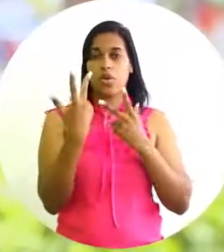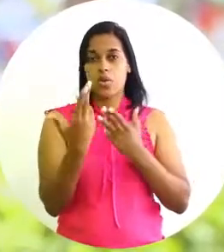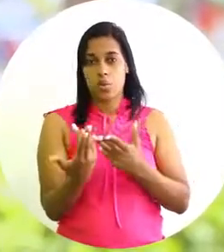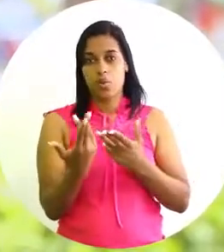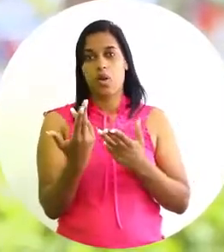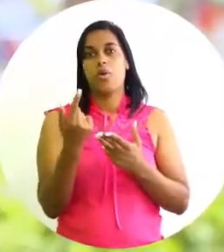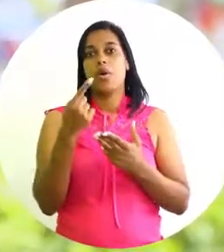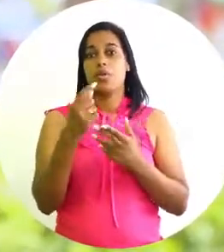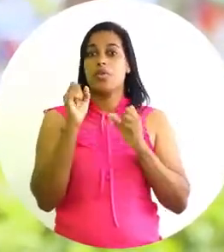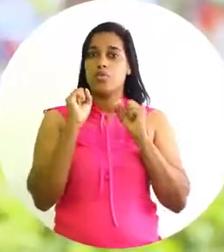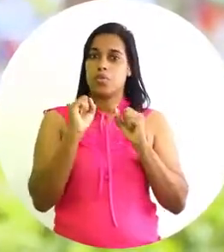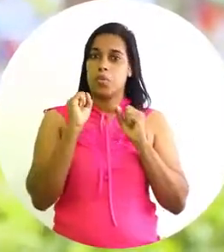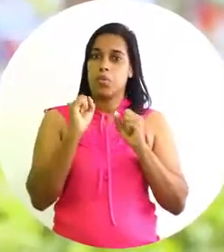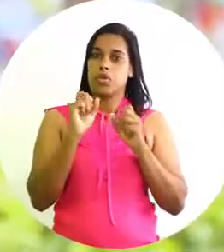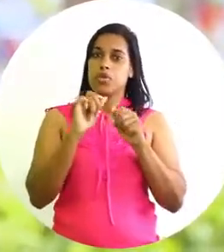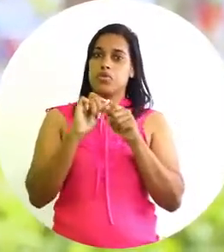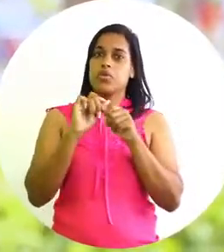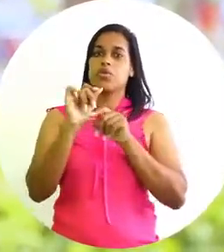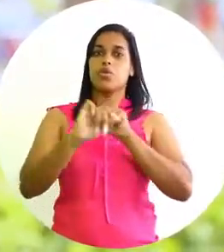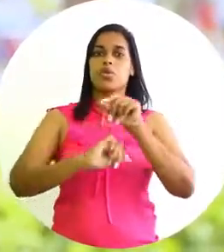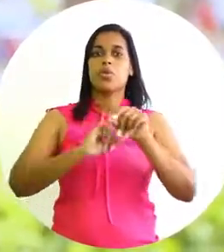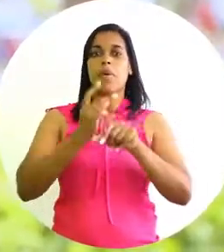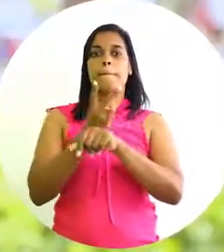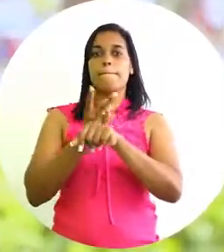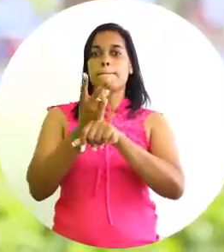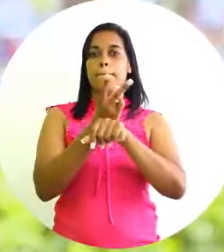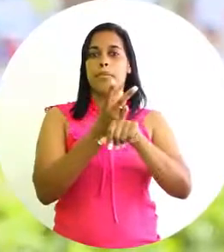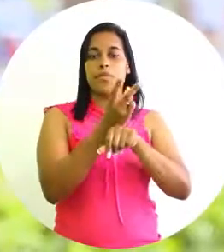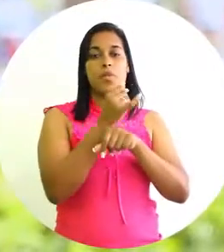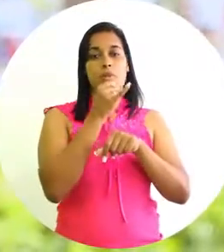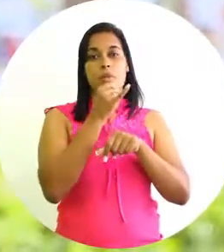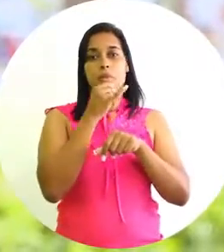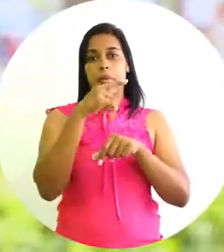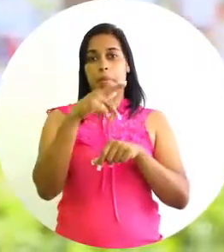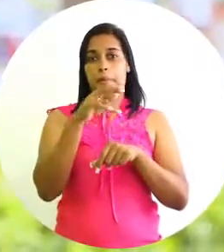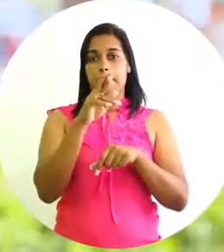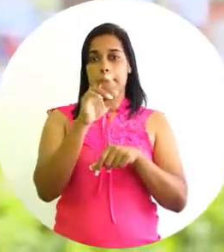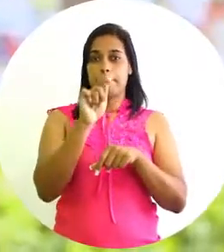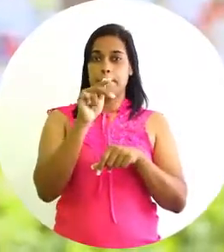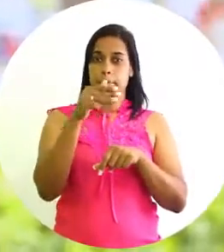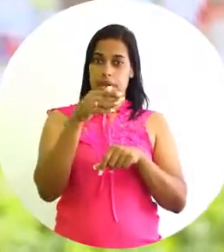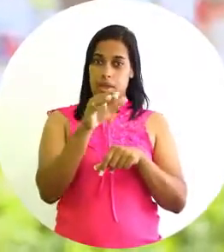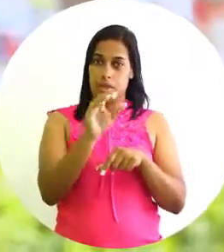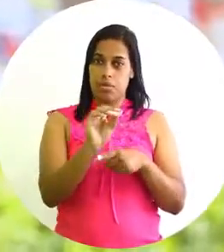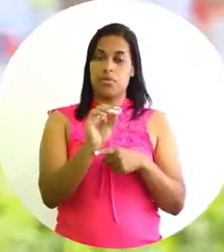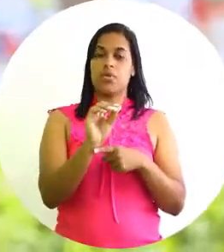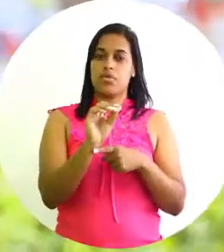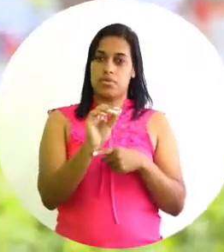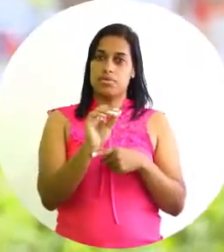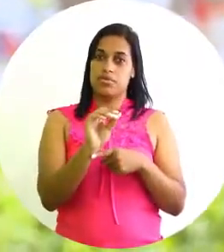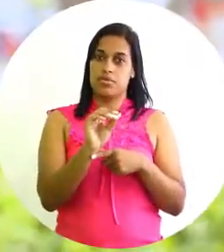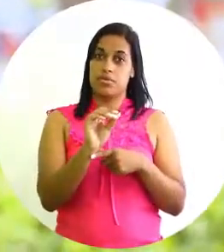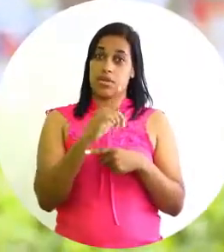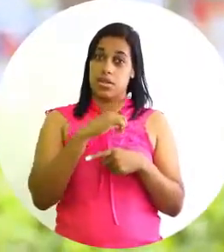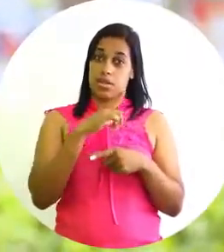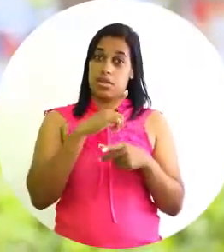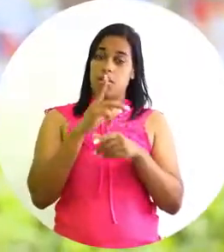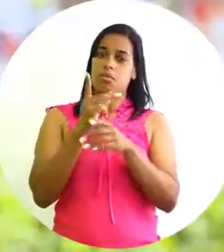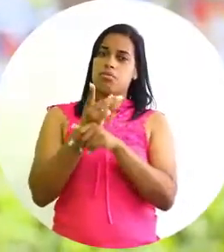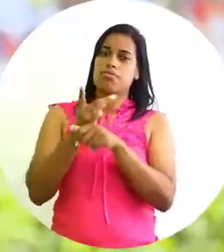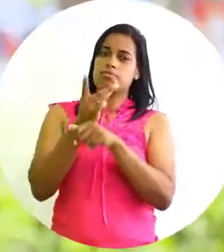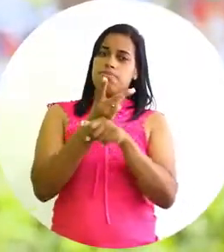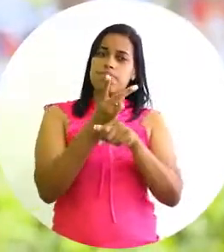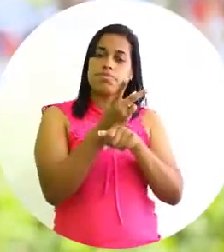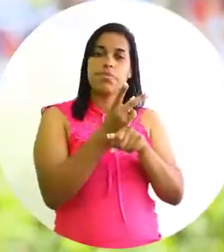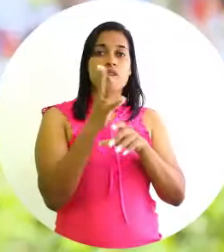partir daí nós podemos fazer um metabuscador, como é o exemplo do Pérgamo. No Pérgamo, existe um buscador que vai